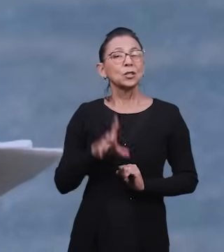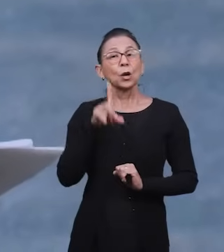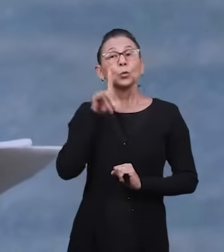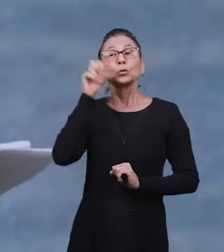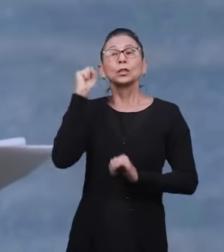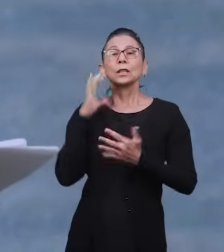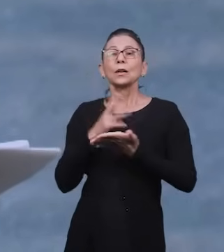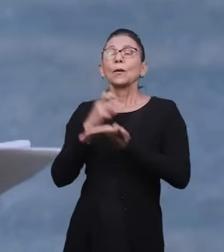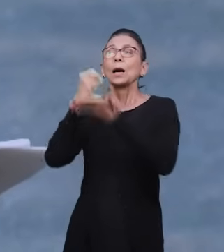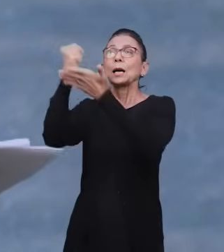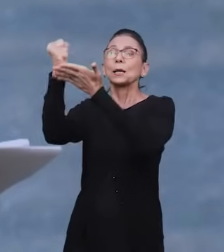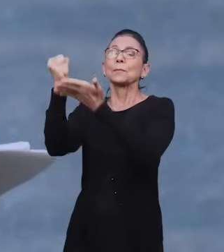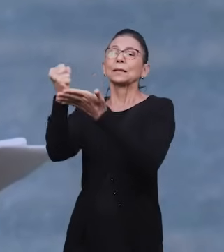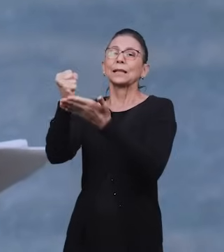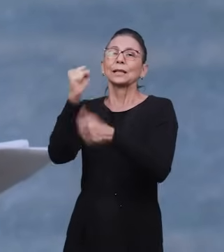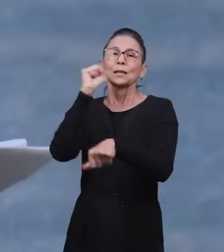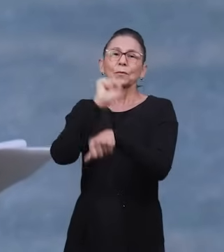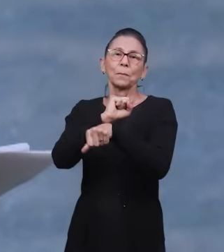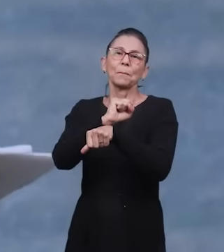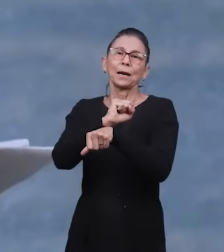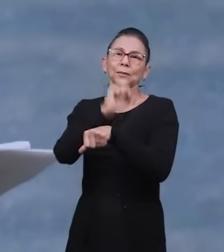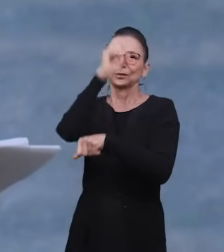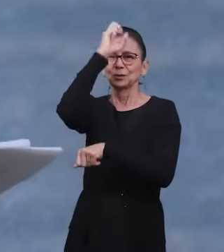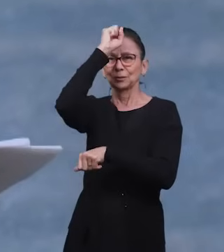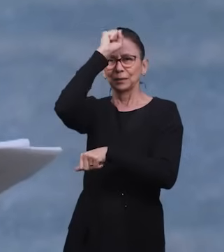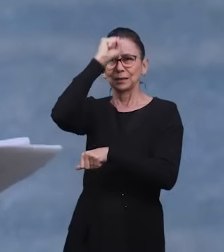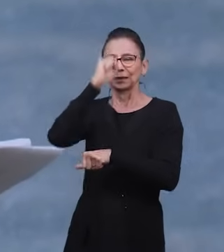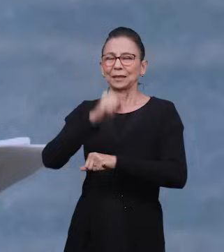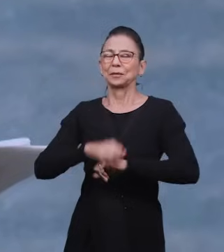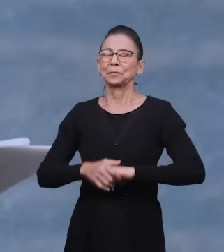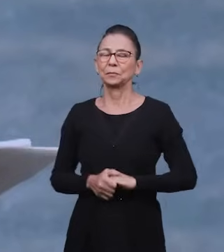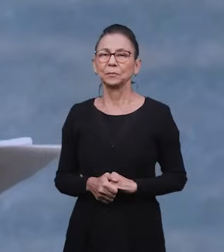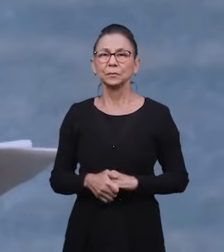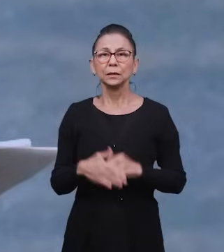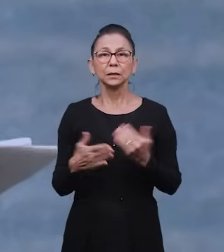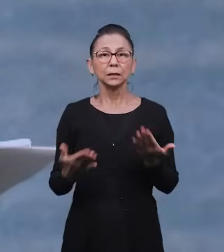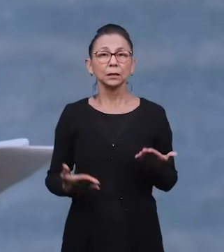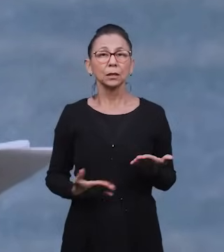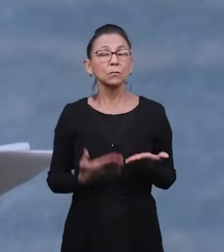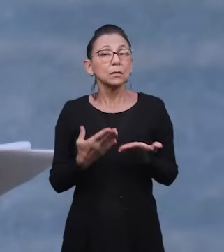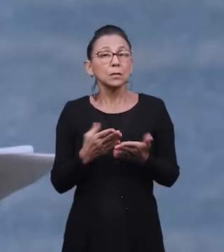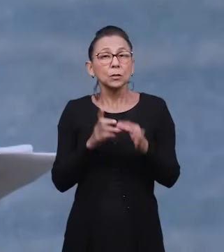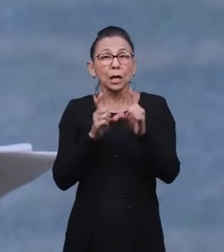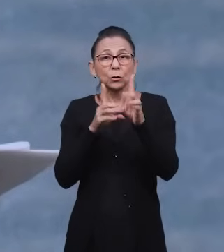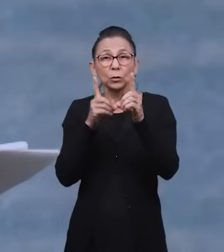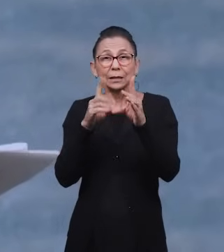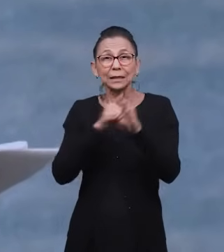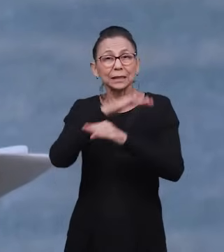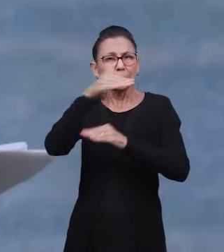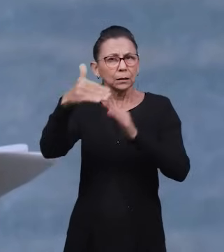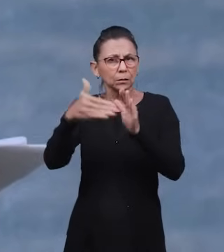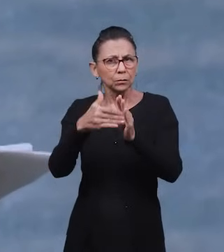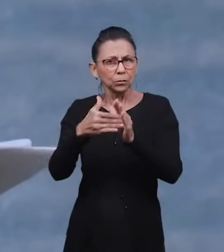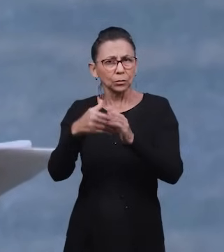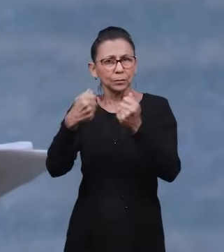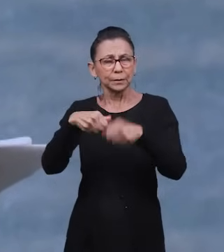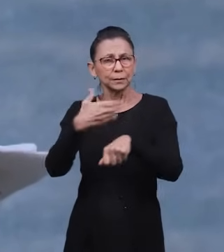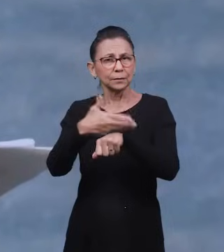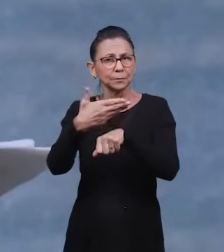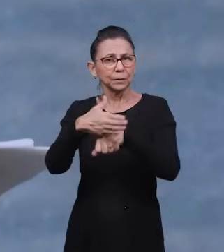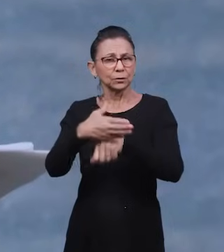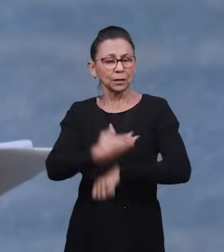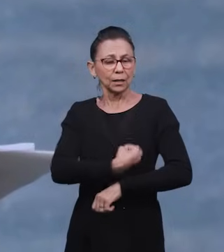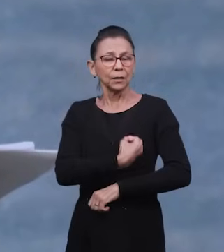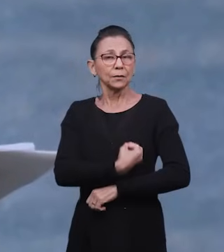dia que eu tiver arrebatado. Antes disso, eu quero continuar aprendendo. Então, a pessoa que nega um item desse aí, negou o resto. Como é que